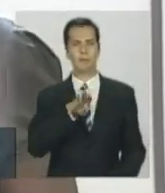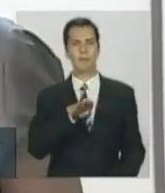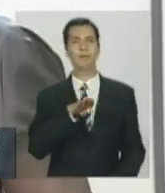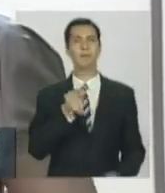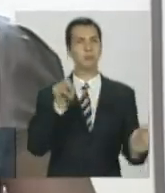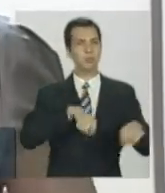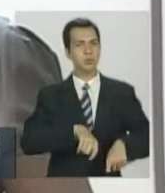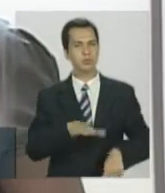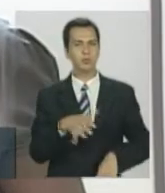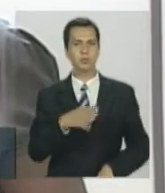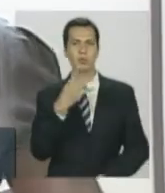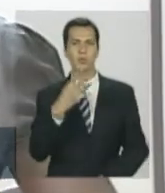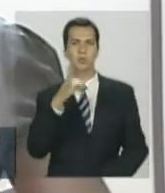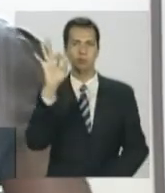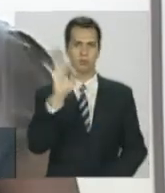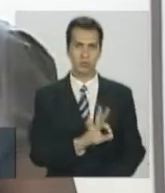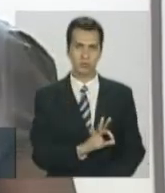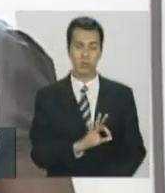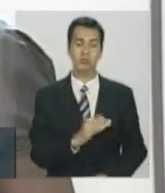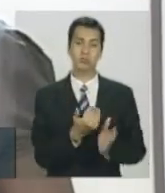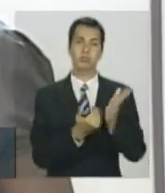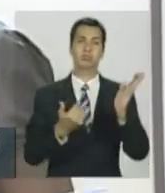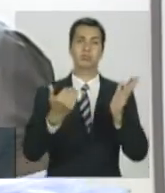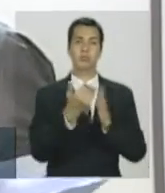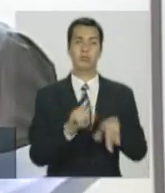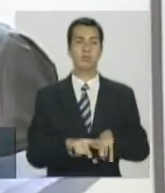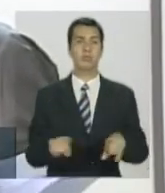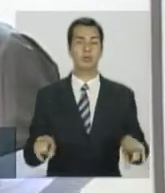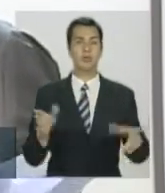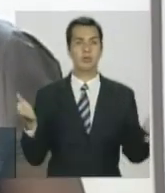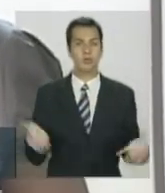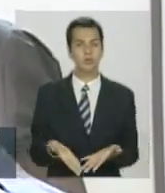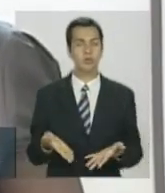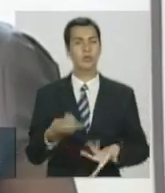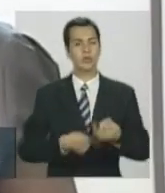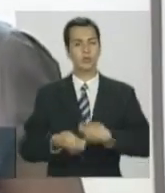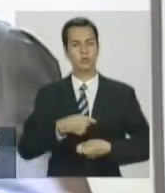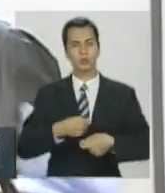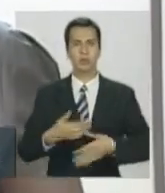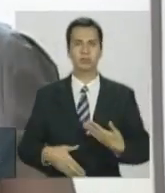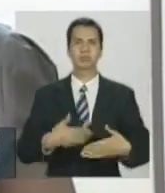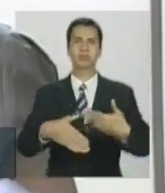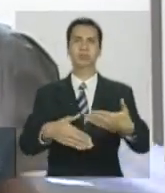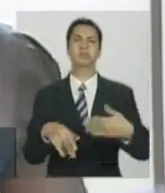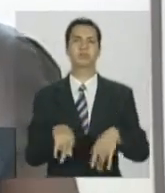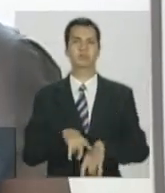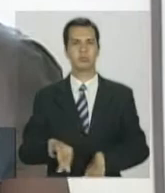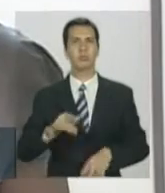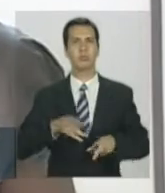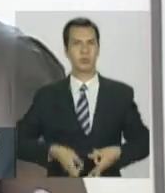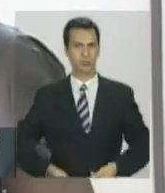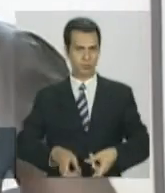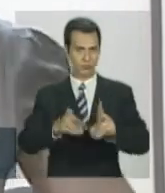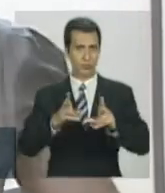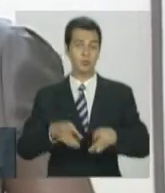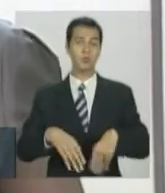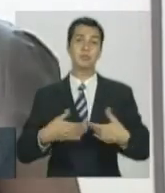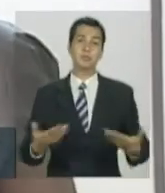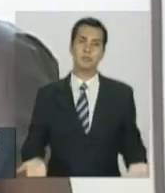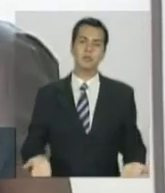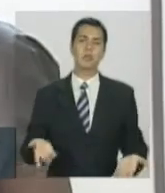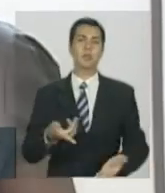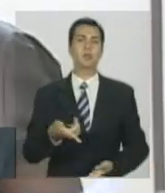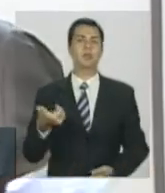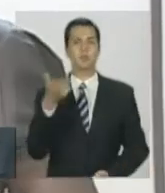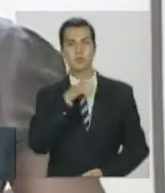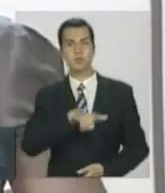que o importante é que agora, 2012, começou com a economia aquecendo. E essa trajetória é de crescimento e vai continuar. E para que isso